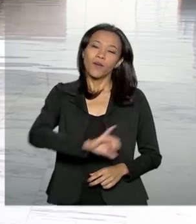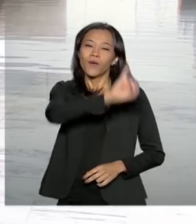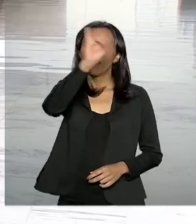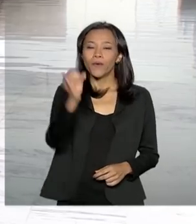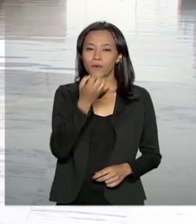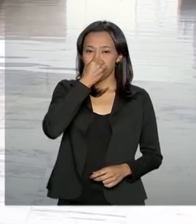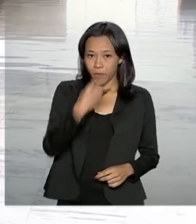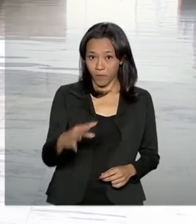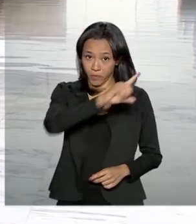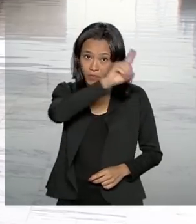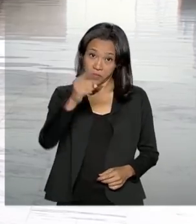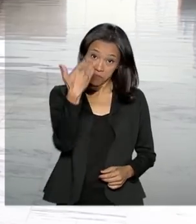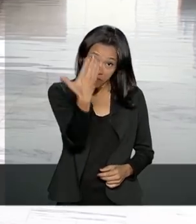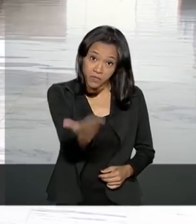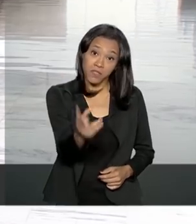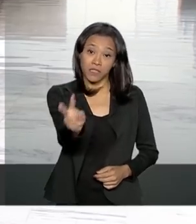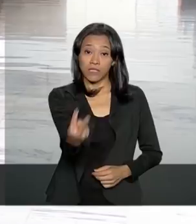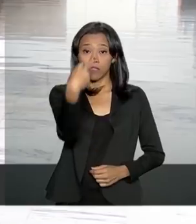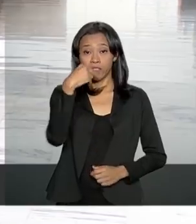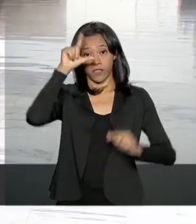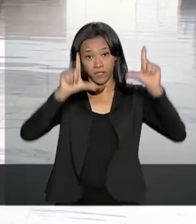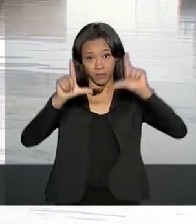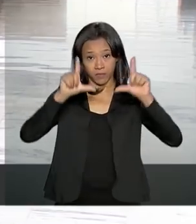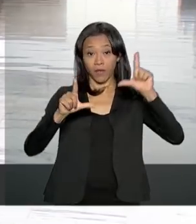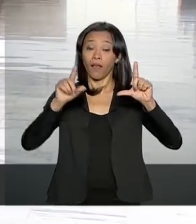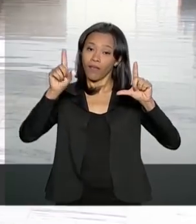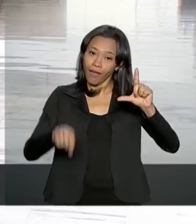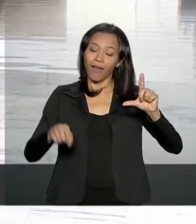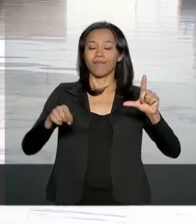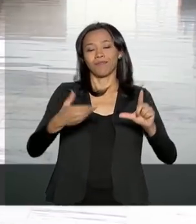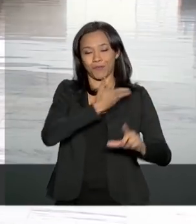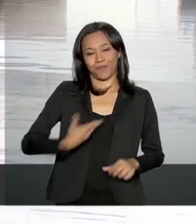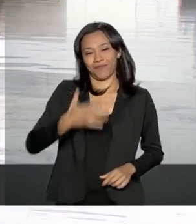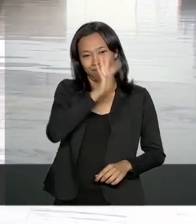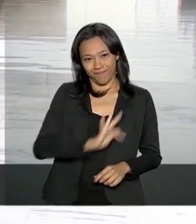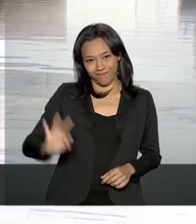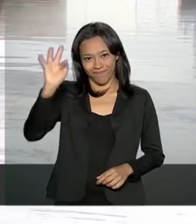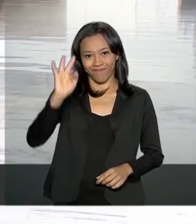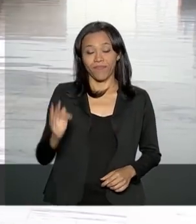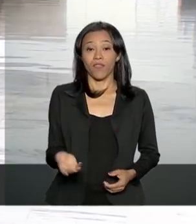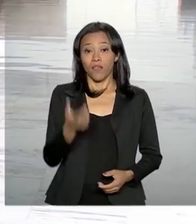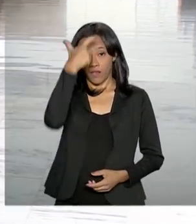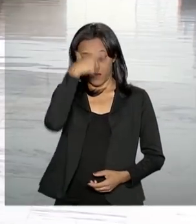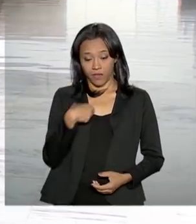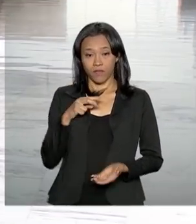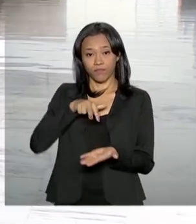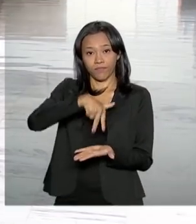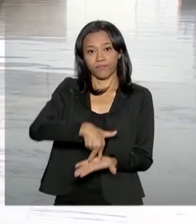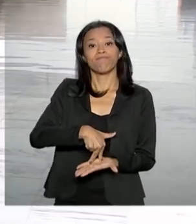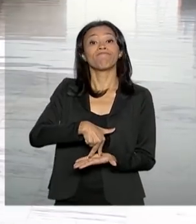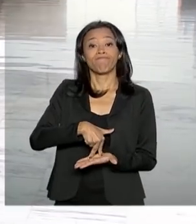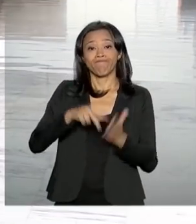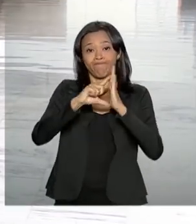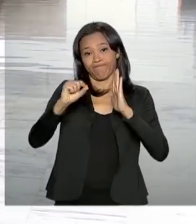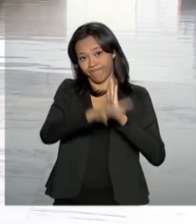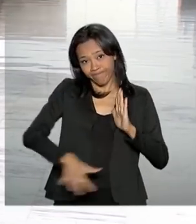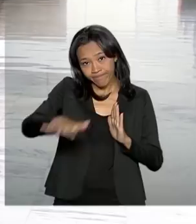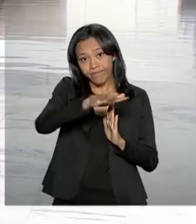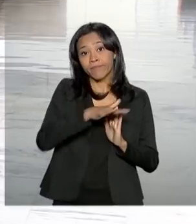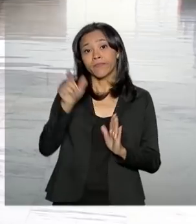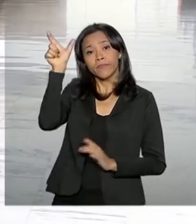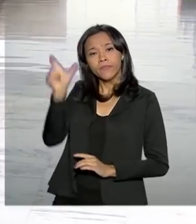Olá, bom dia para você que acompanha a NBR, a TV do Governo Federal. Eu estou no Palácio do Planalto, onde o presidente Jair